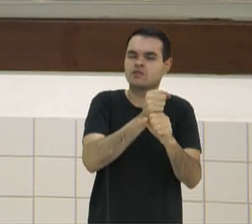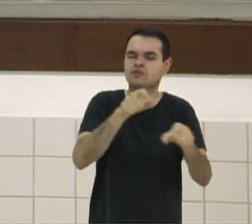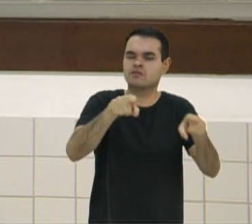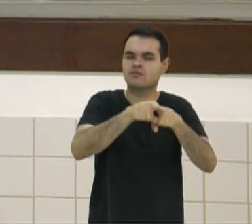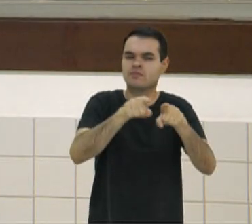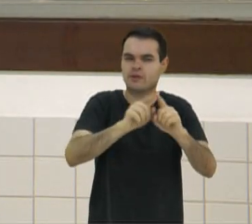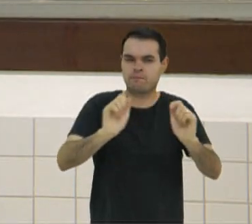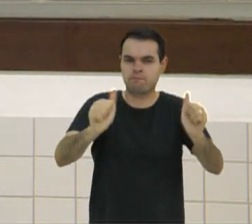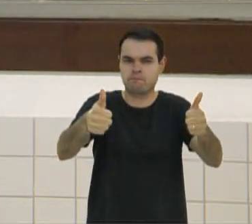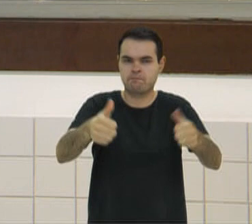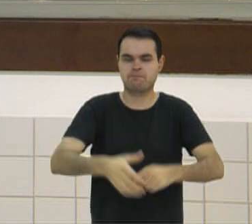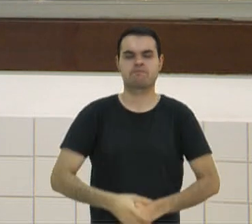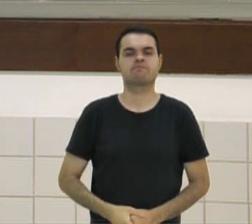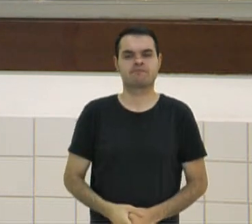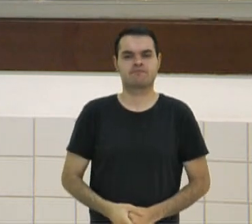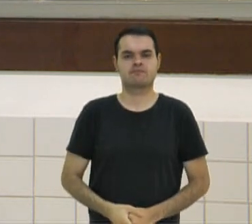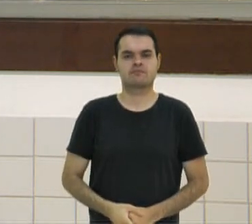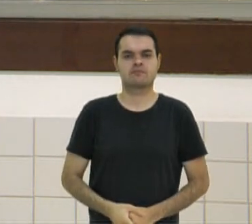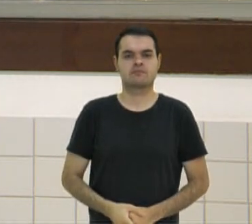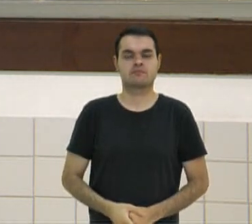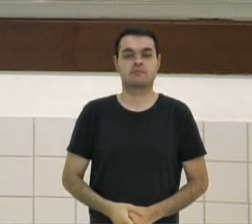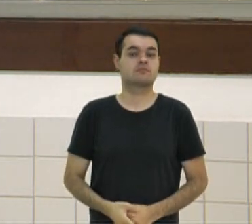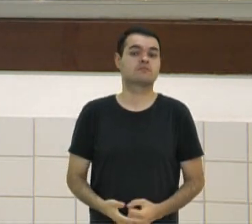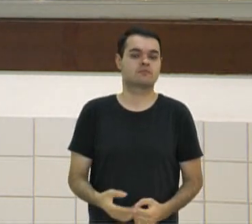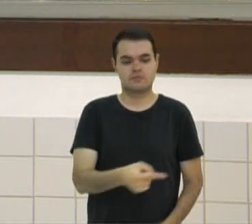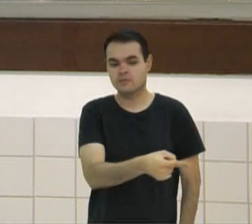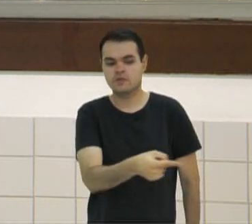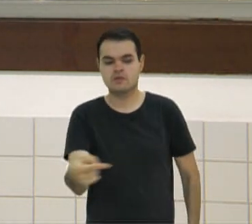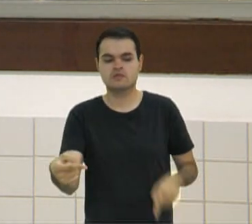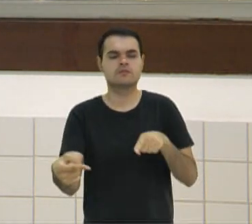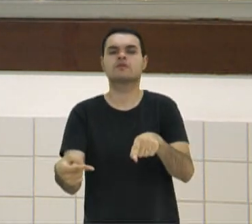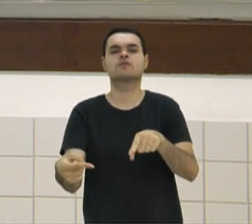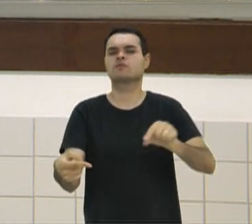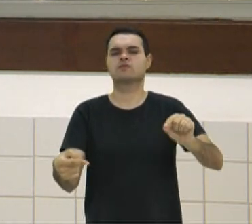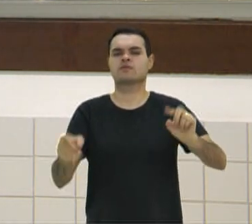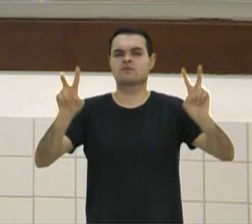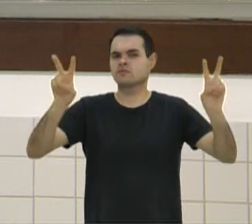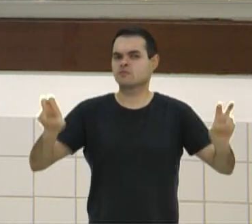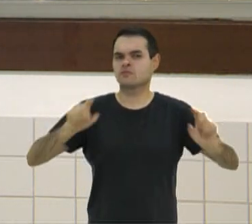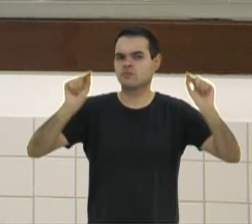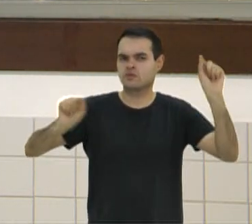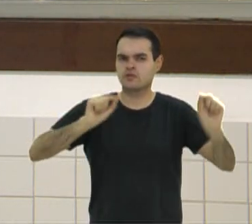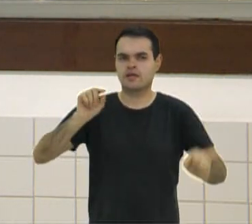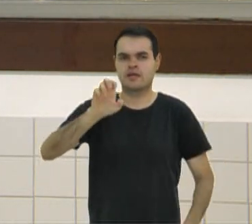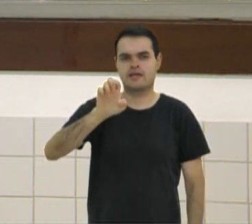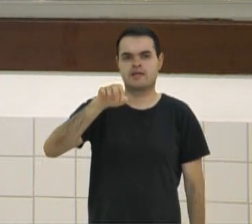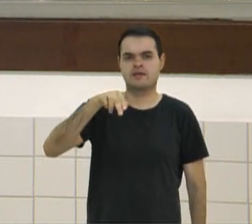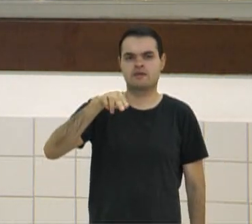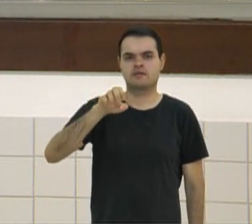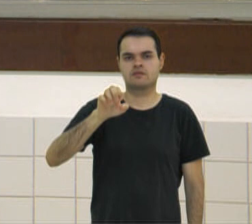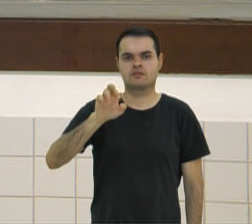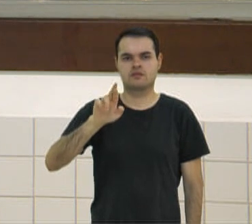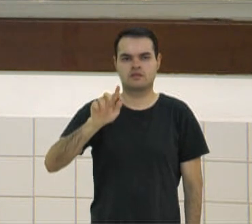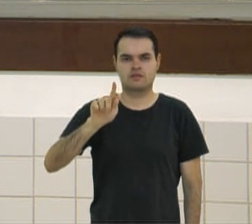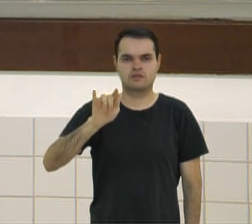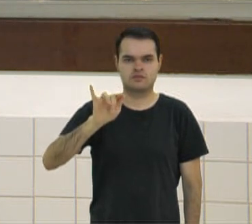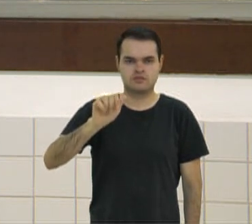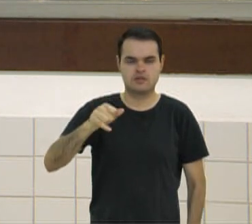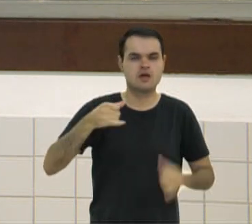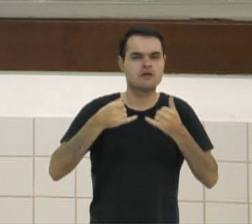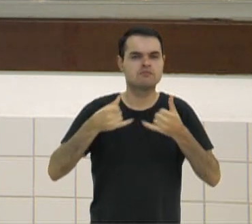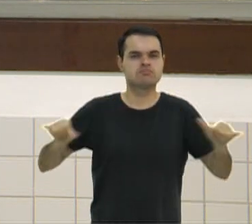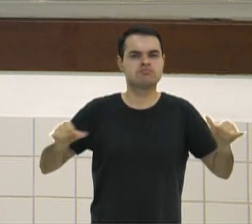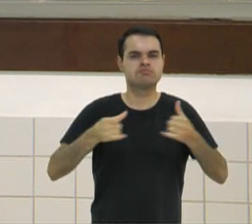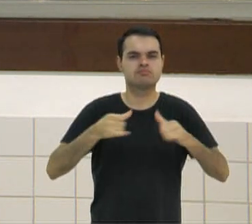beleza? Bem, gente, nessa semana nós vamos falar um pouquinho sobre a parte de energia, certo? Mas só que de uma outra